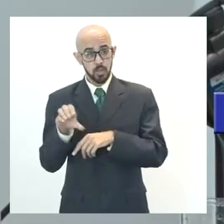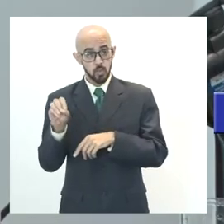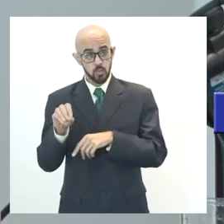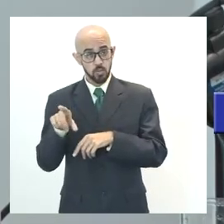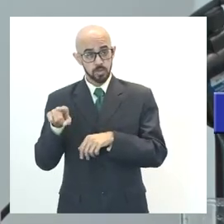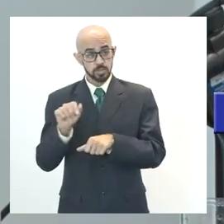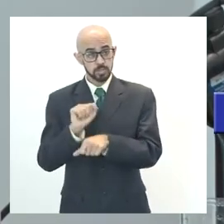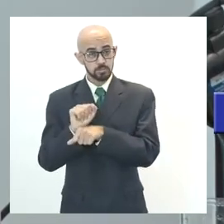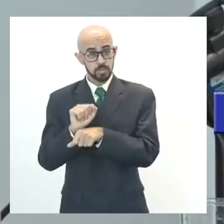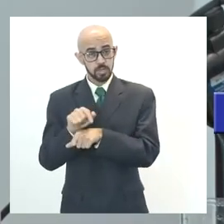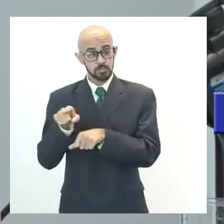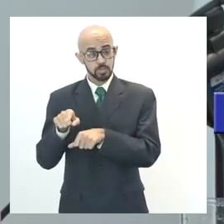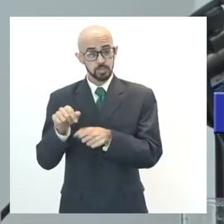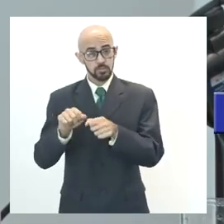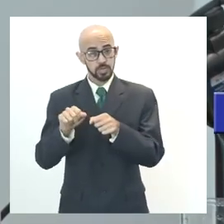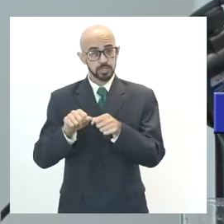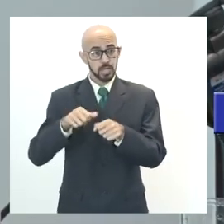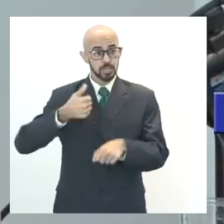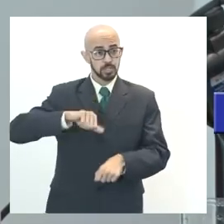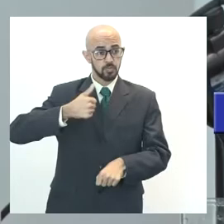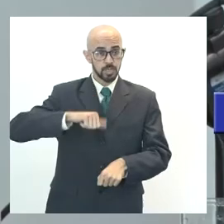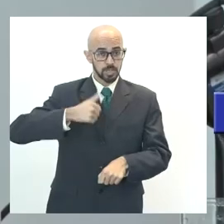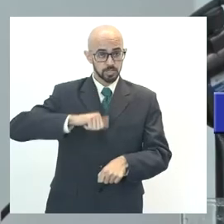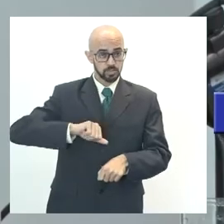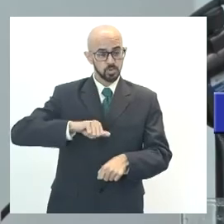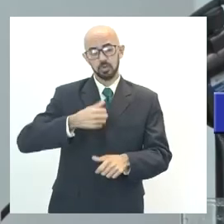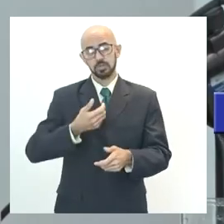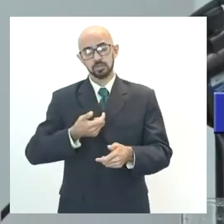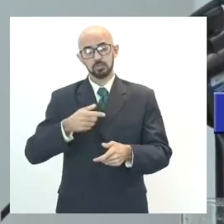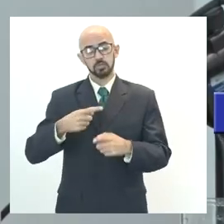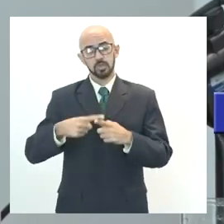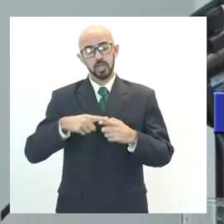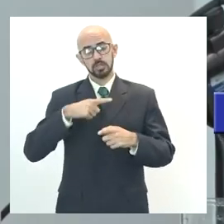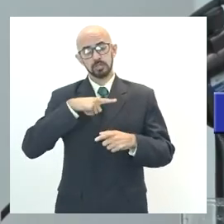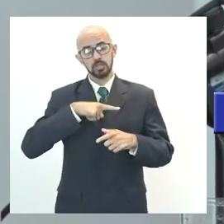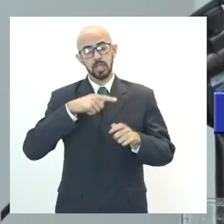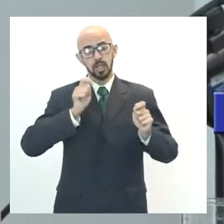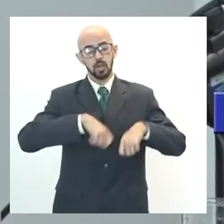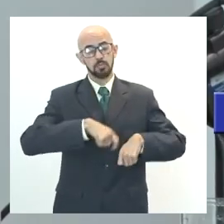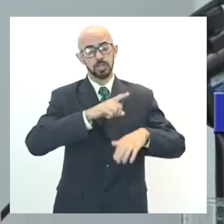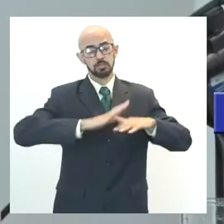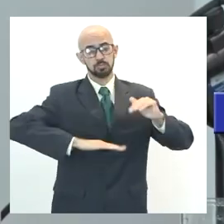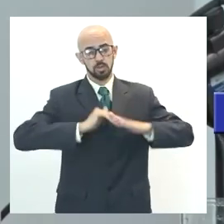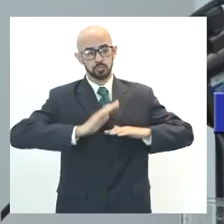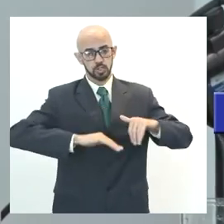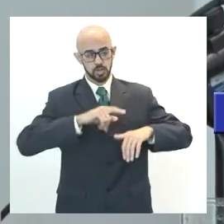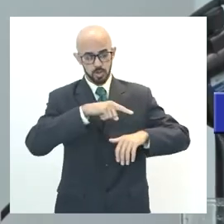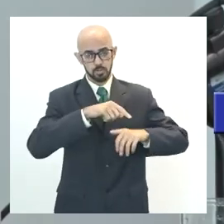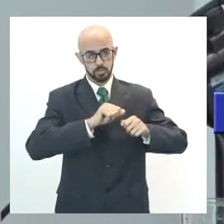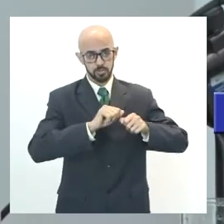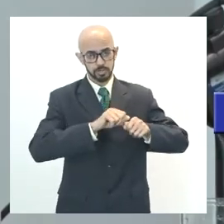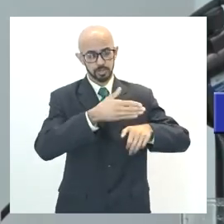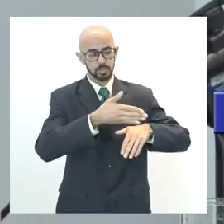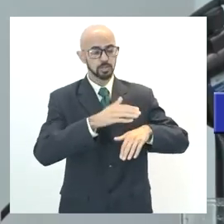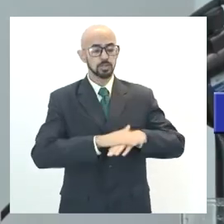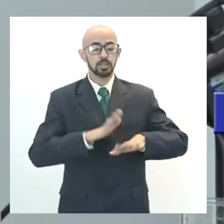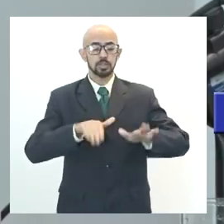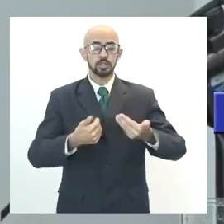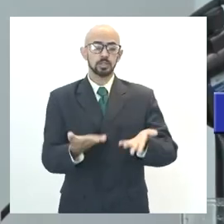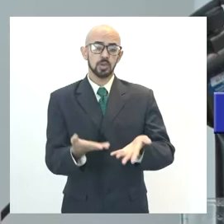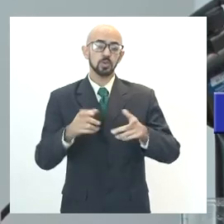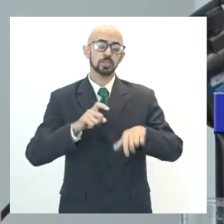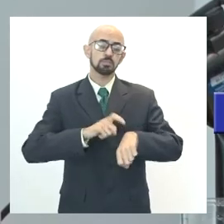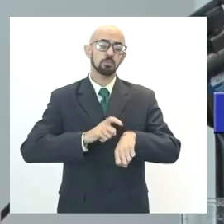fazer análise que são os competentes para isso tá E durante o período